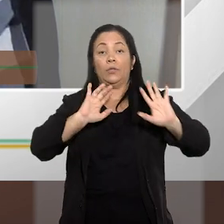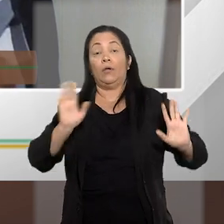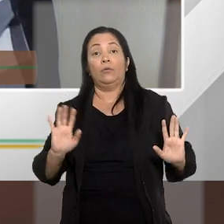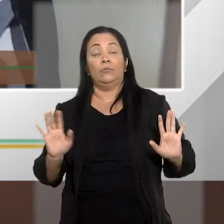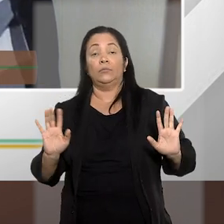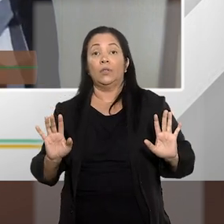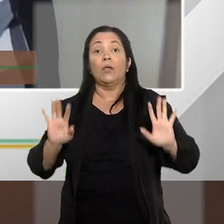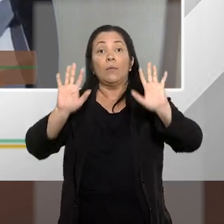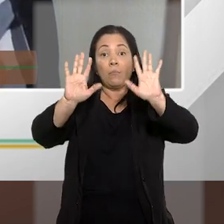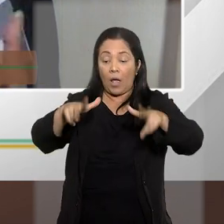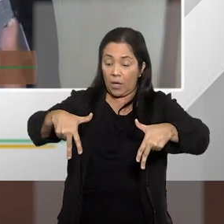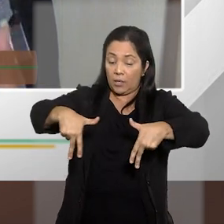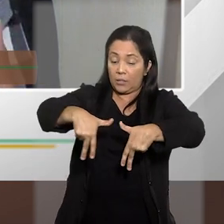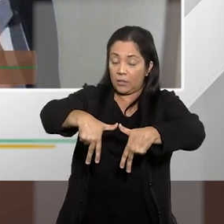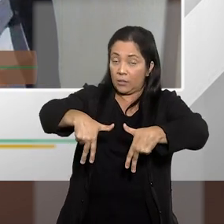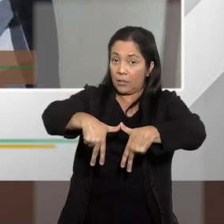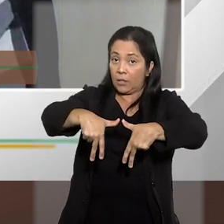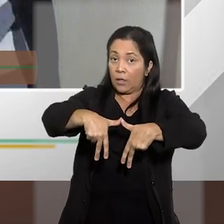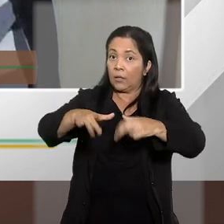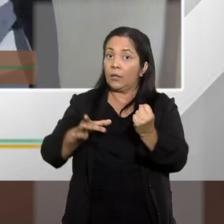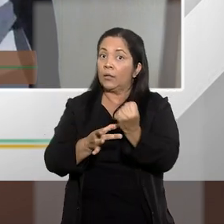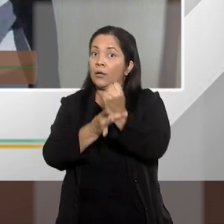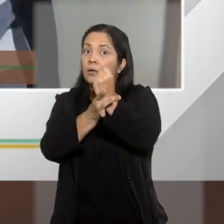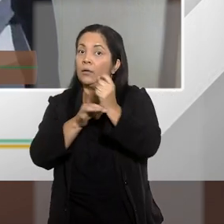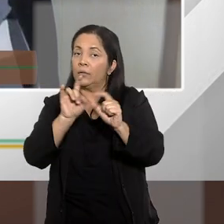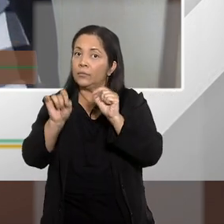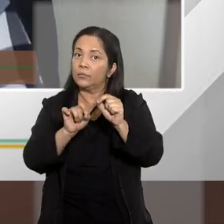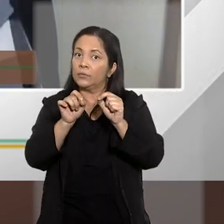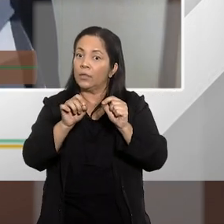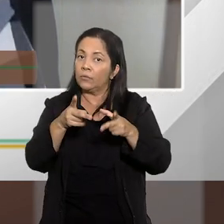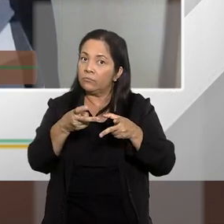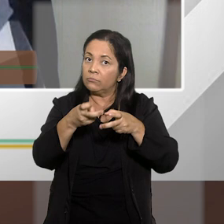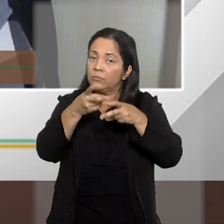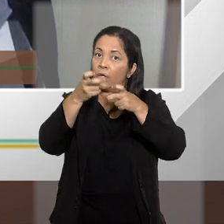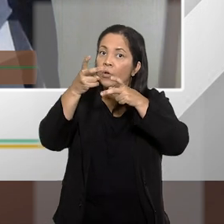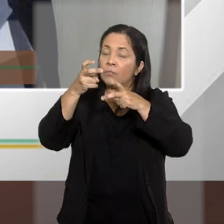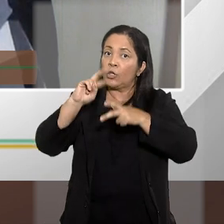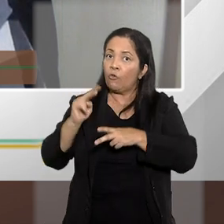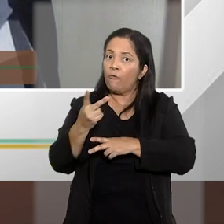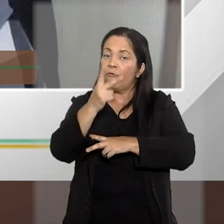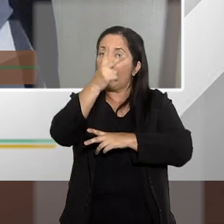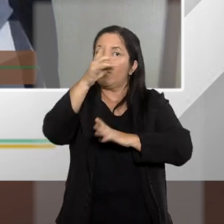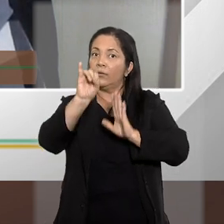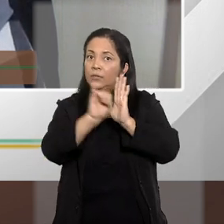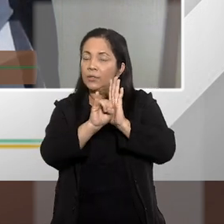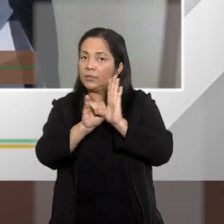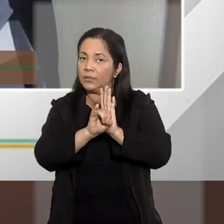para o reconhecimento dessas identidades e dessas pessoas. A desconstrução do gênero